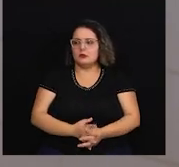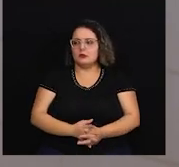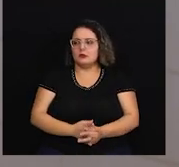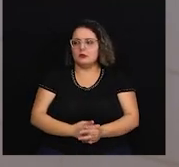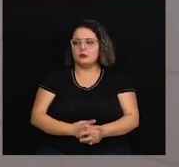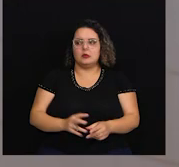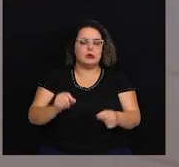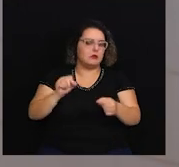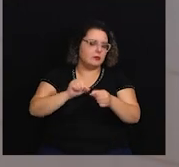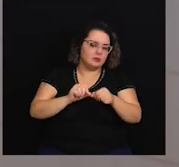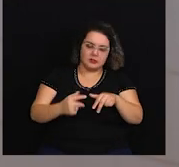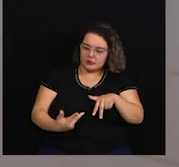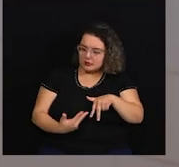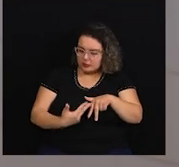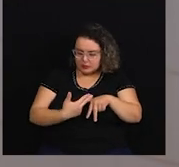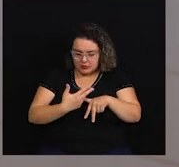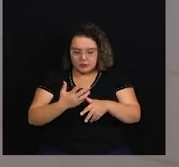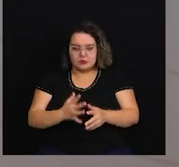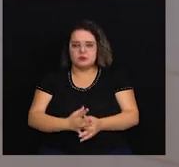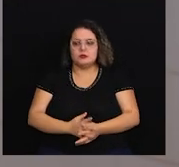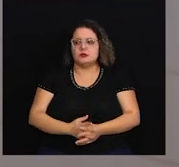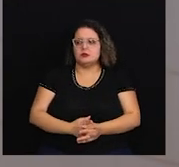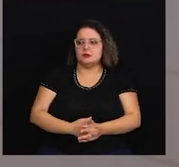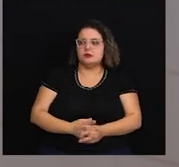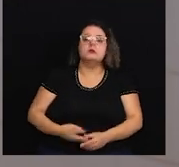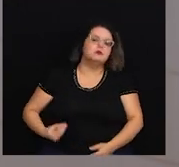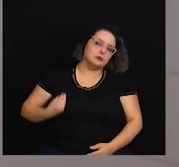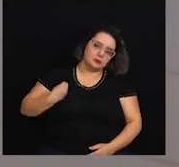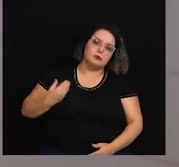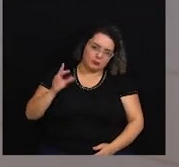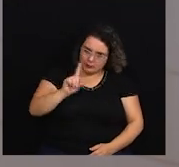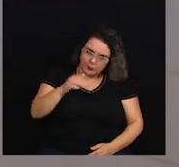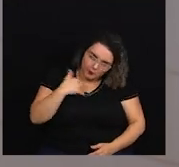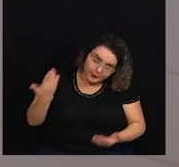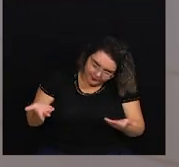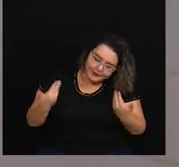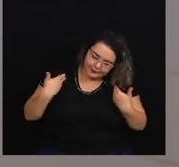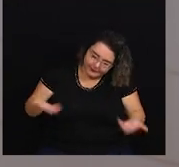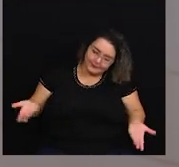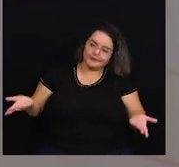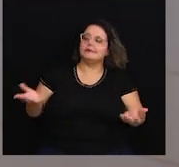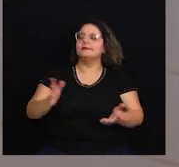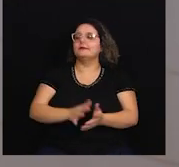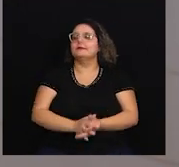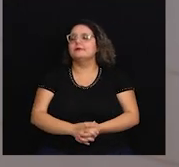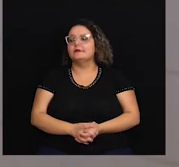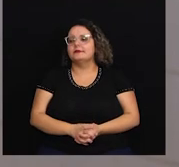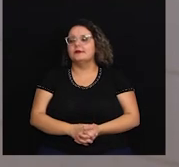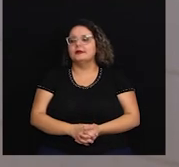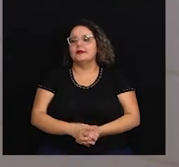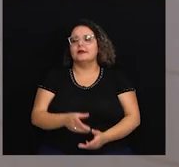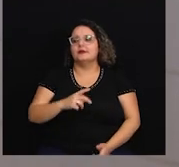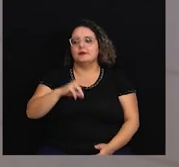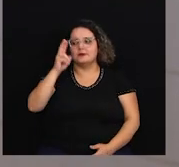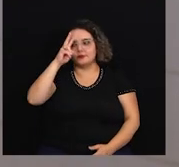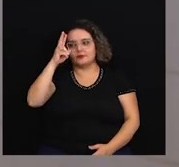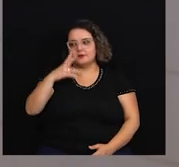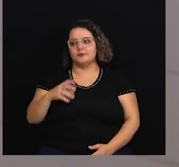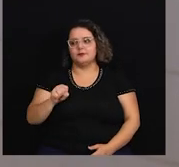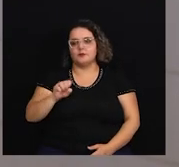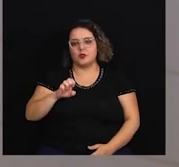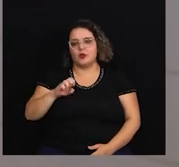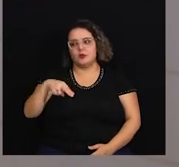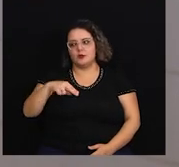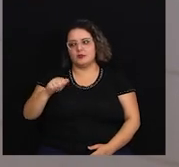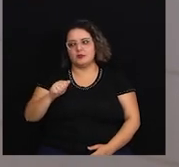foi fiz a cirurgia sobrevive no morre depois de ter uma história aquele negócio que você ainda falava